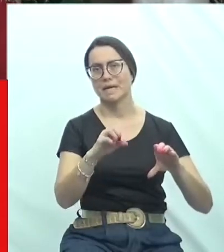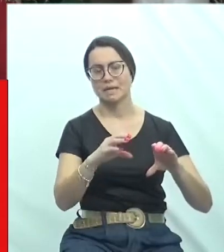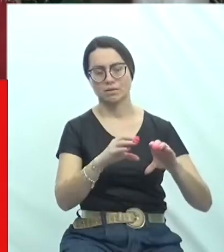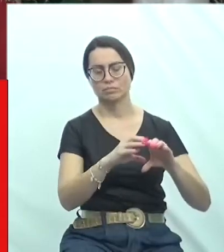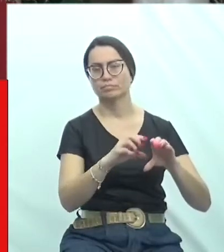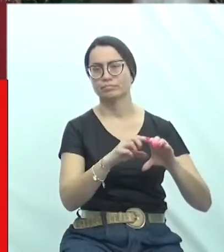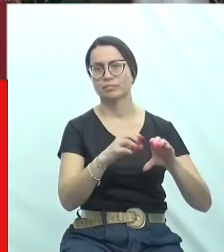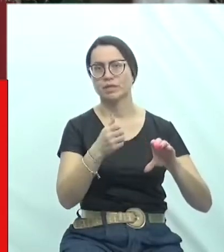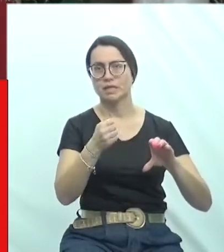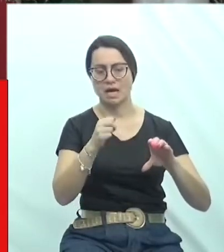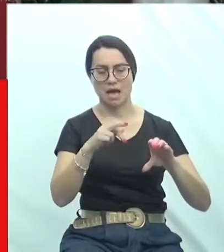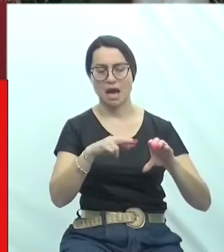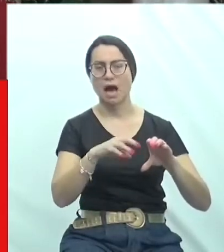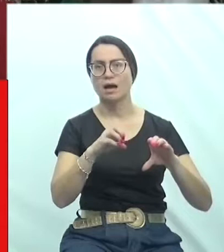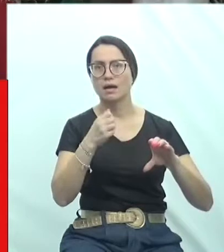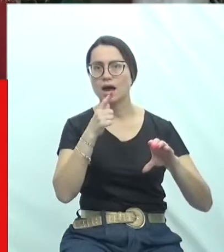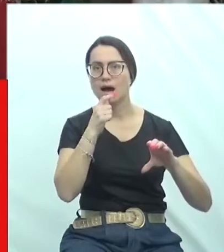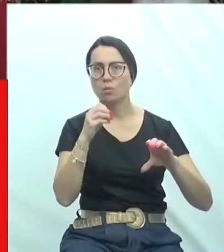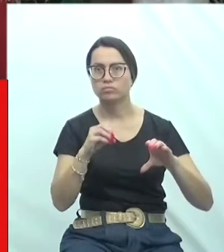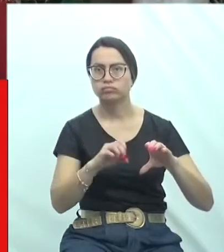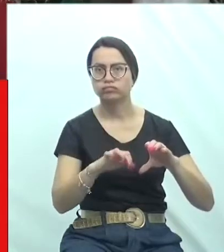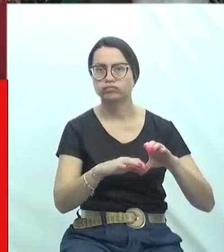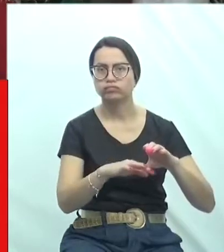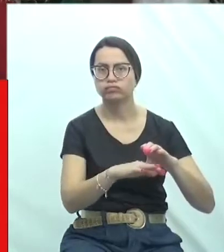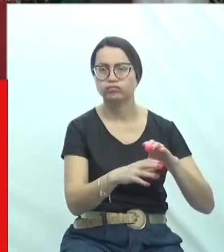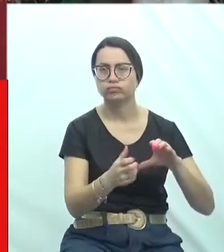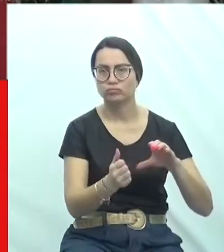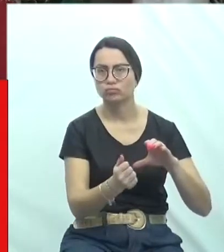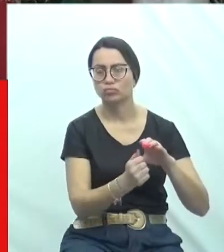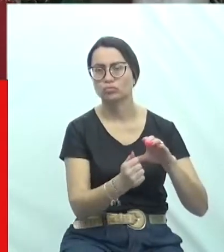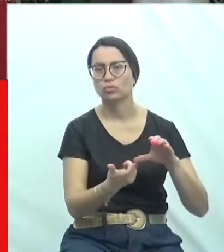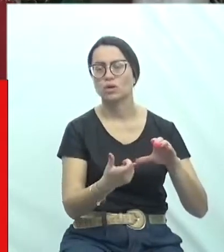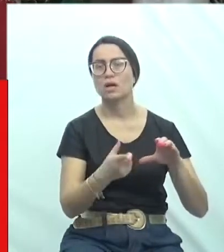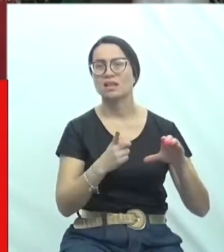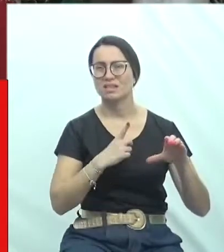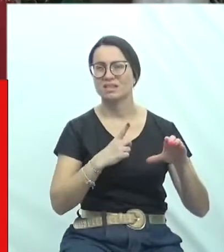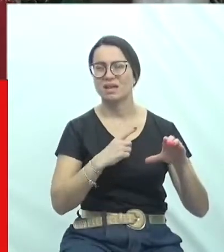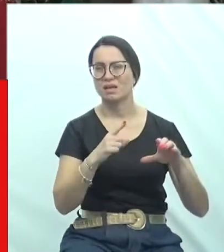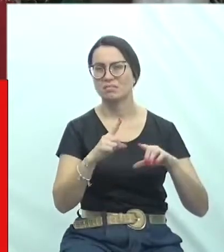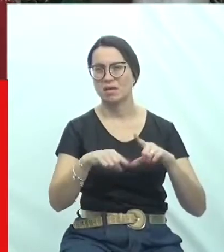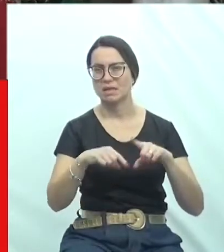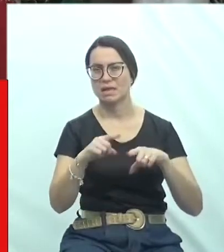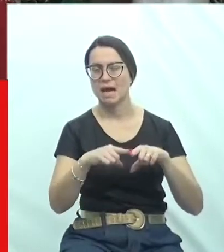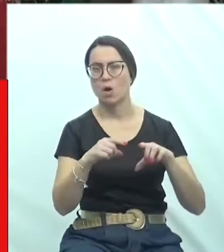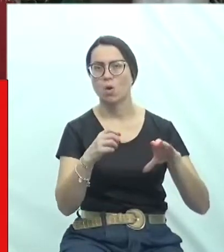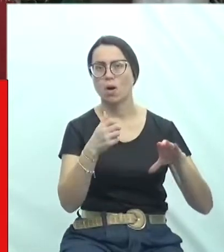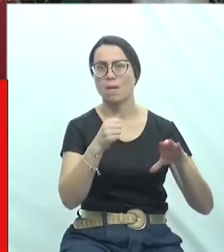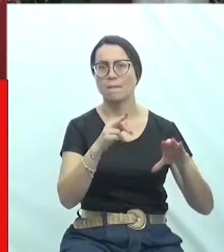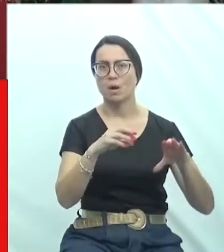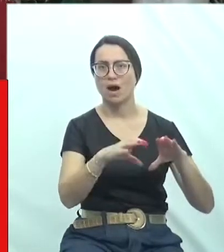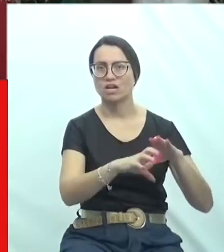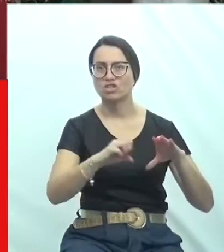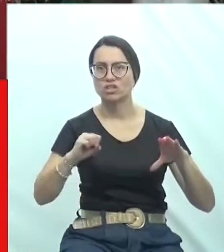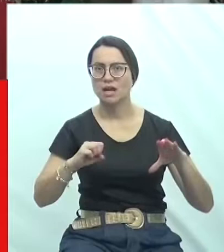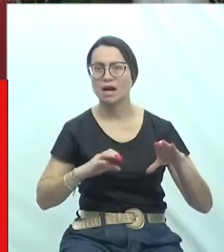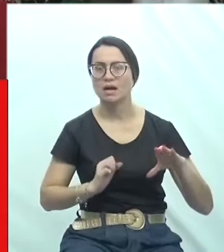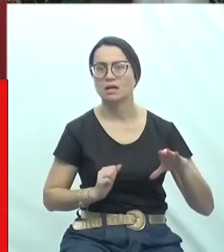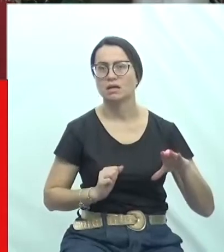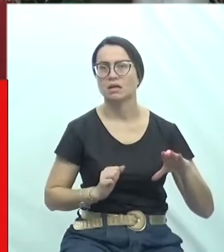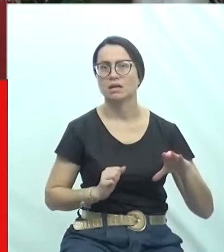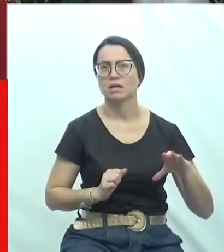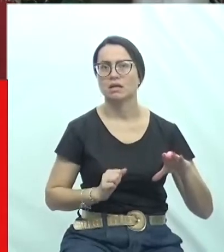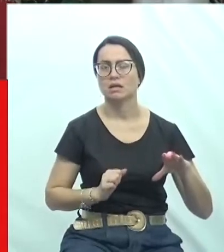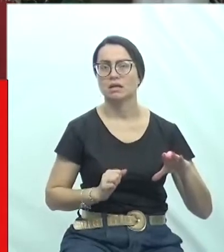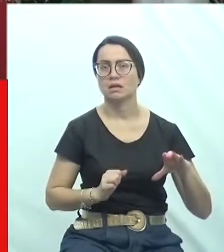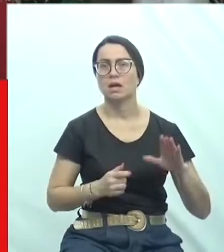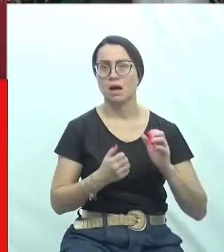Sim. Eu posso mostrar o instrumento, ali a primeira foto, é esse instrumento que vocês usam para tirar o ar